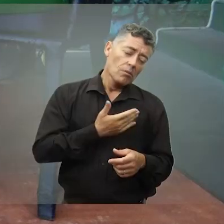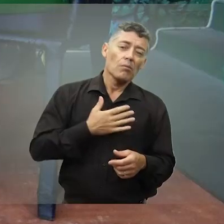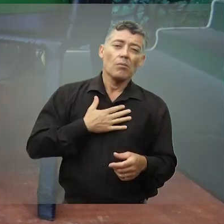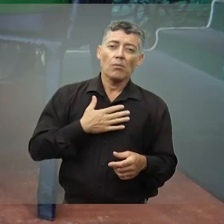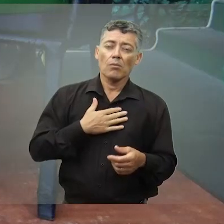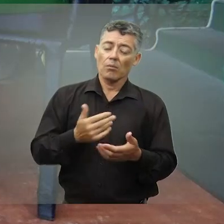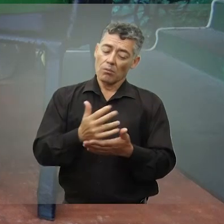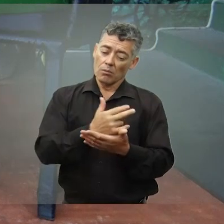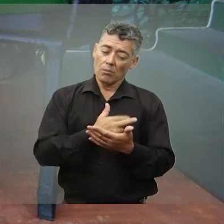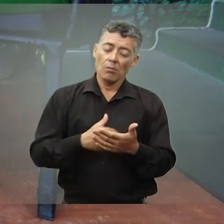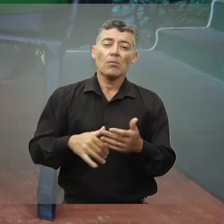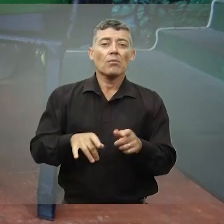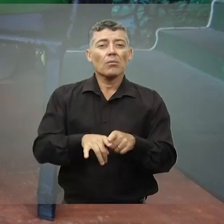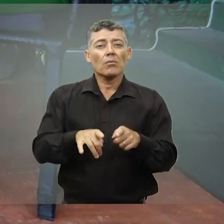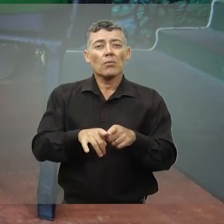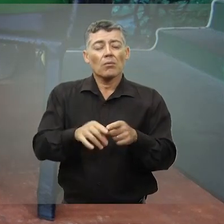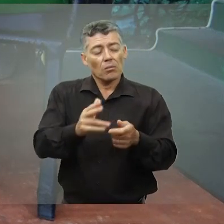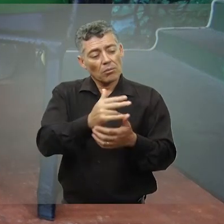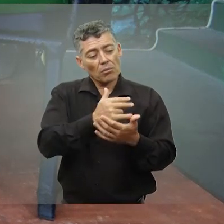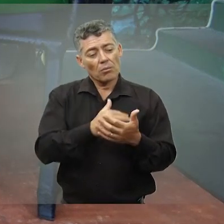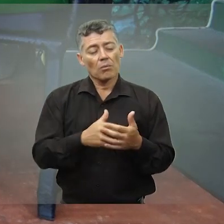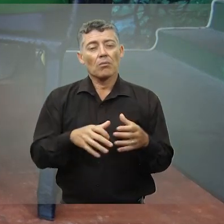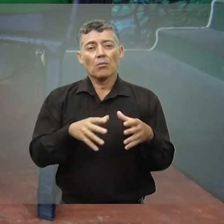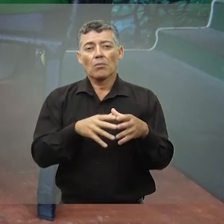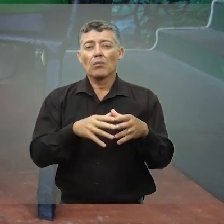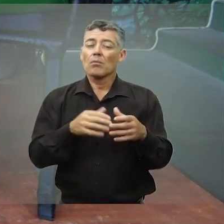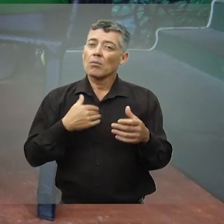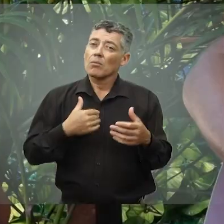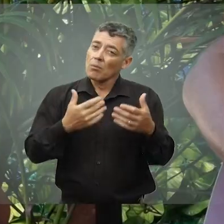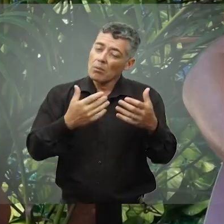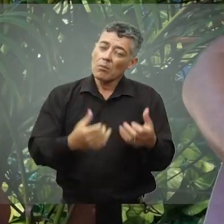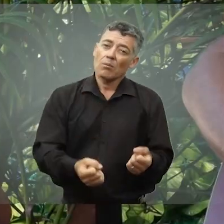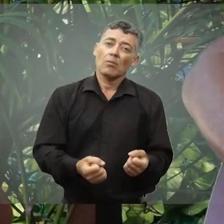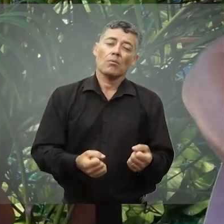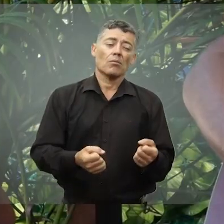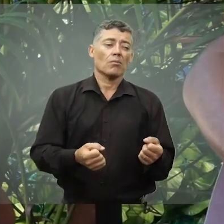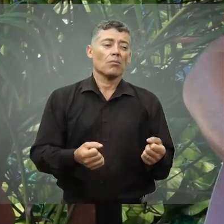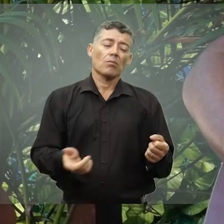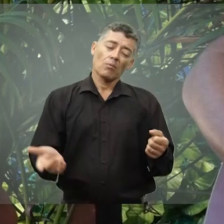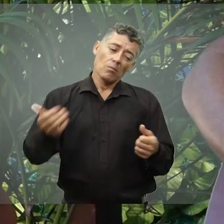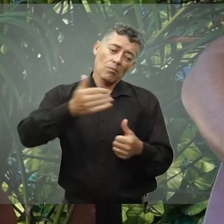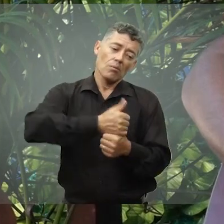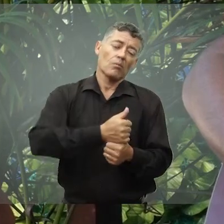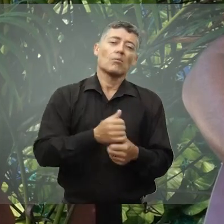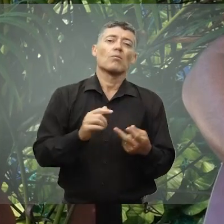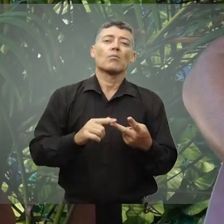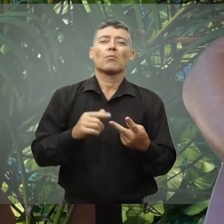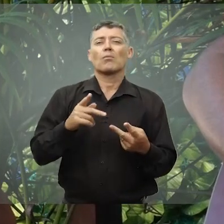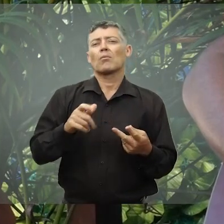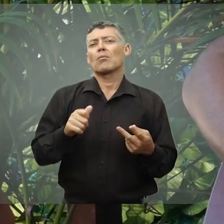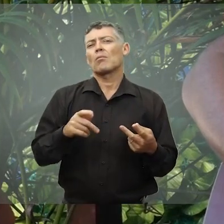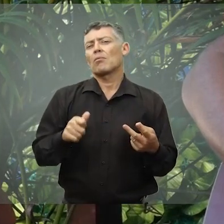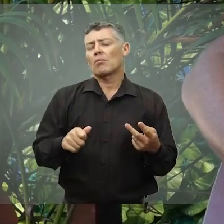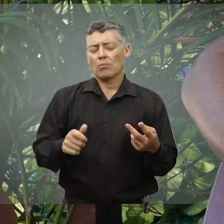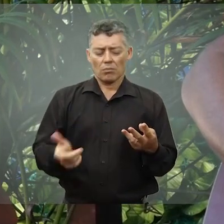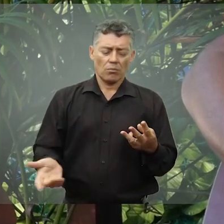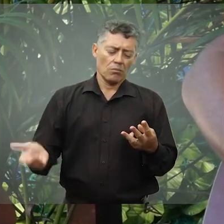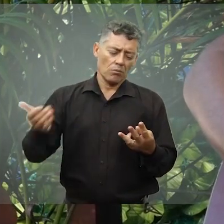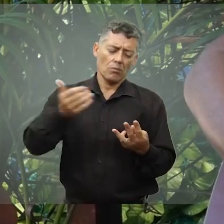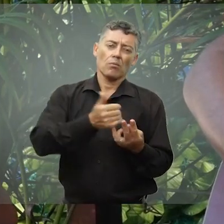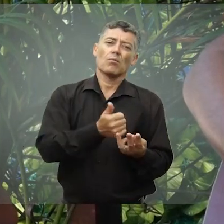e o nome só ficou por causa da arte. E aí eu assumi a banda Caramelo, depois do Caramelo, Papa Léguas. Aí depois do Papa